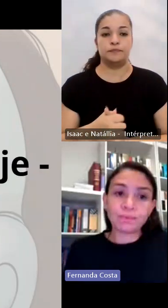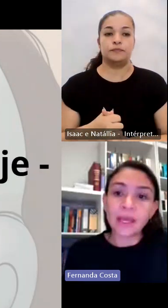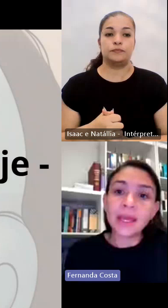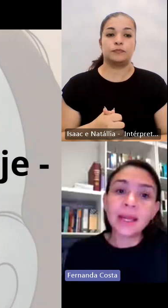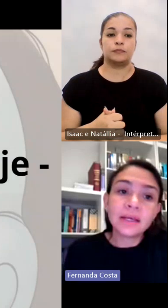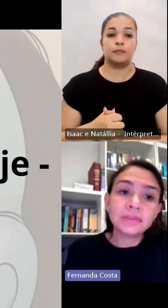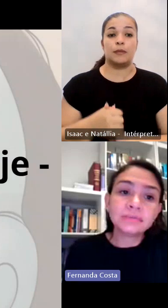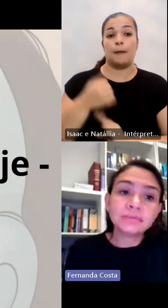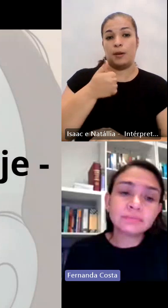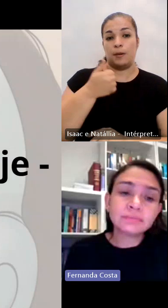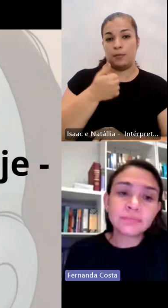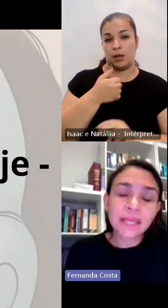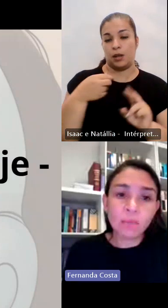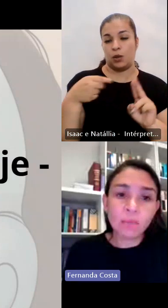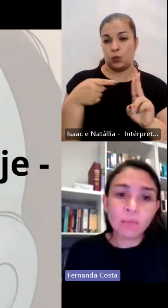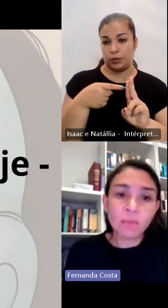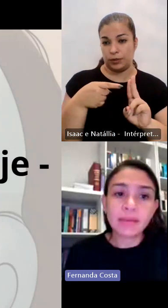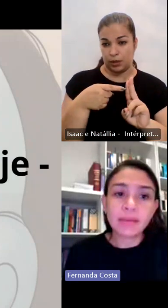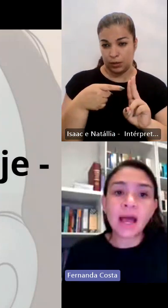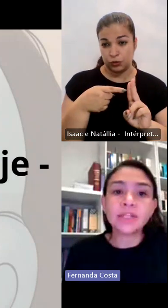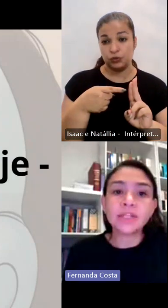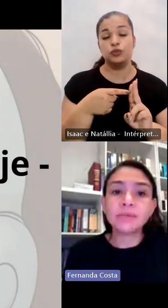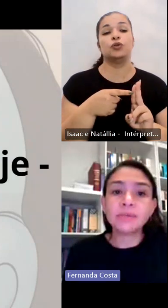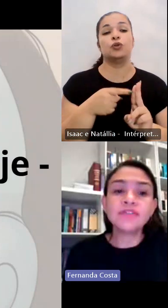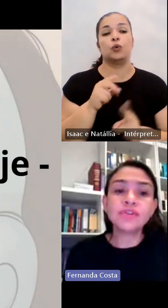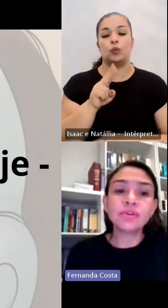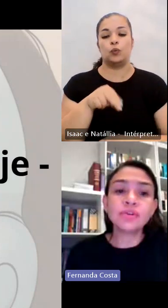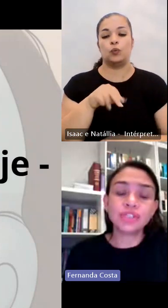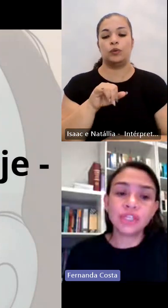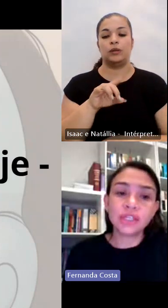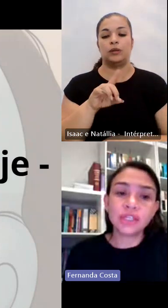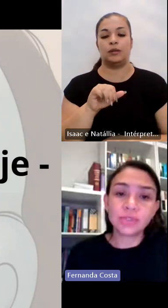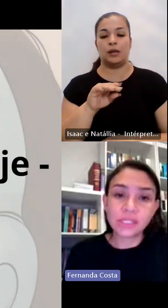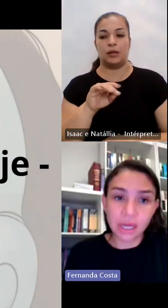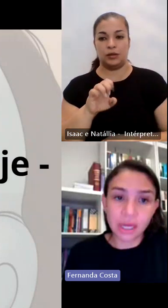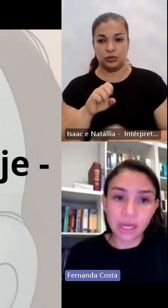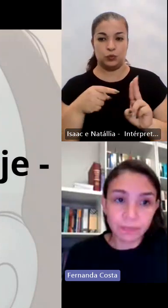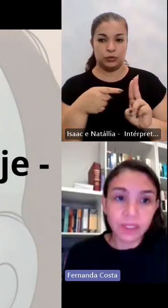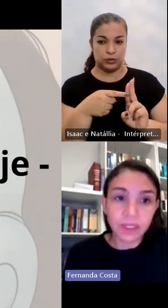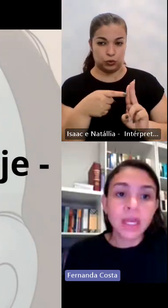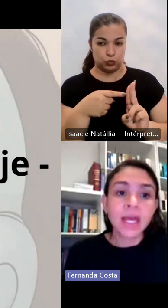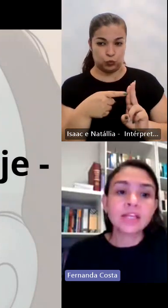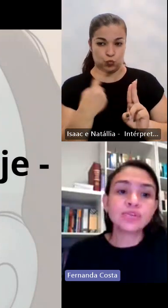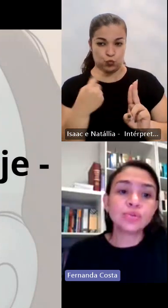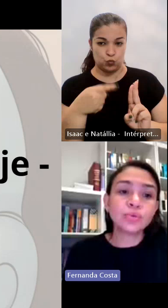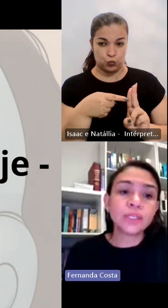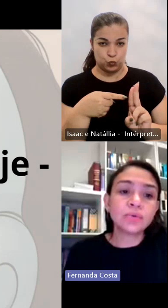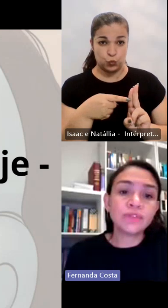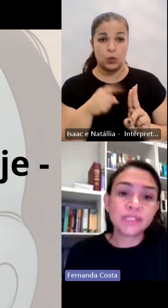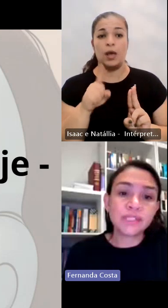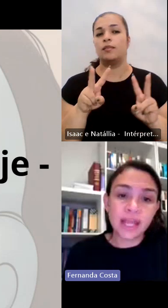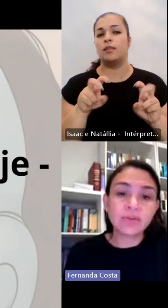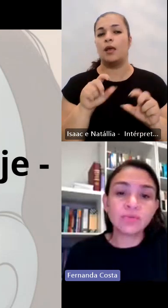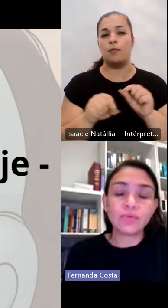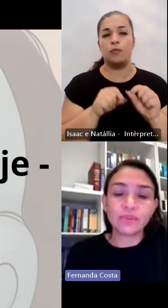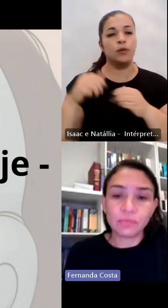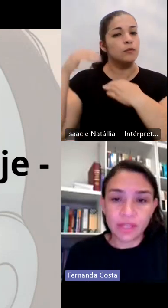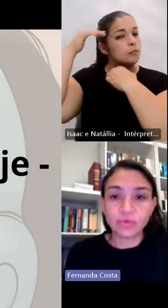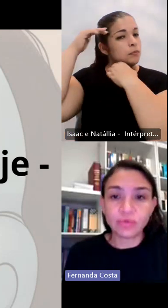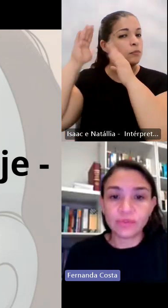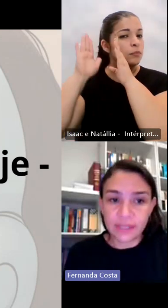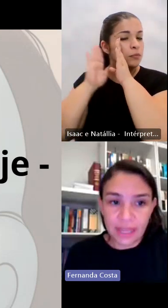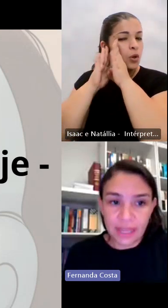1, ela tem como tema a anatomia e fisiologia da audição, a estrutura do ouvido externo, do